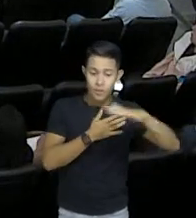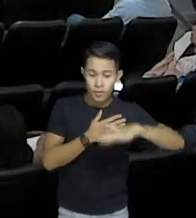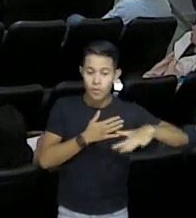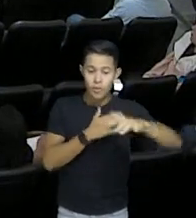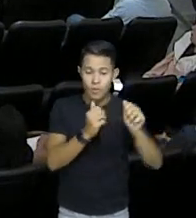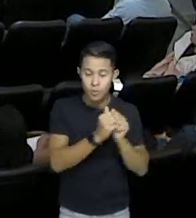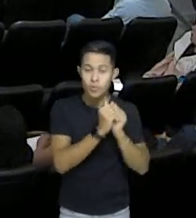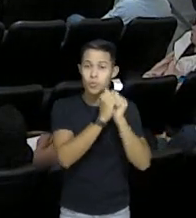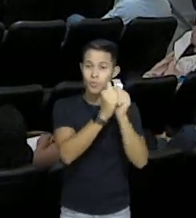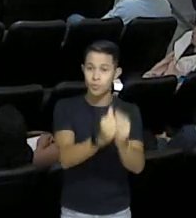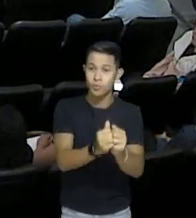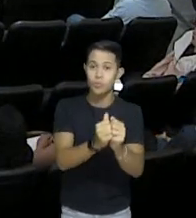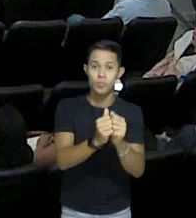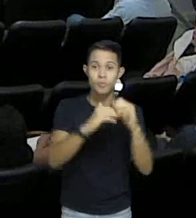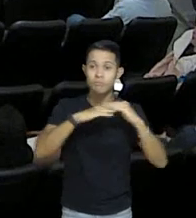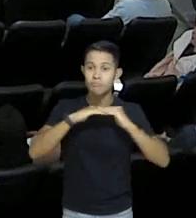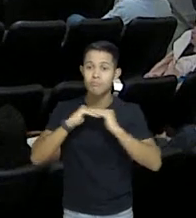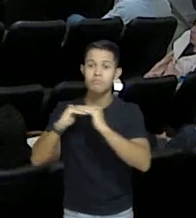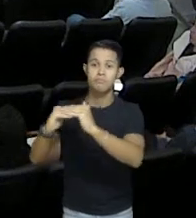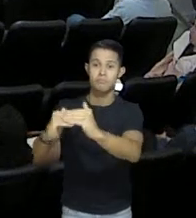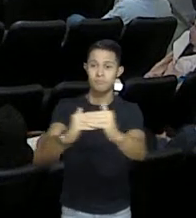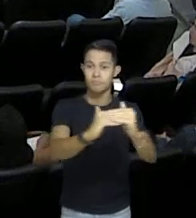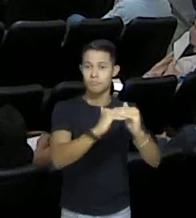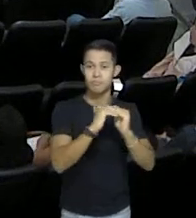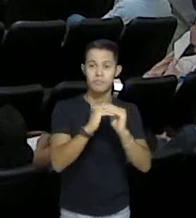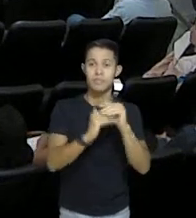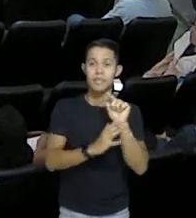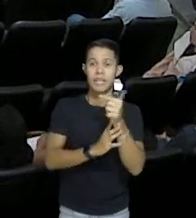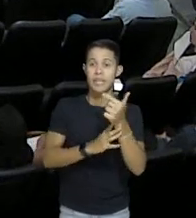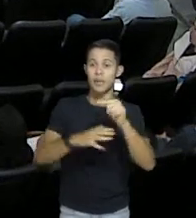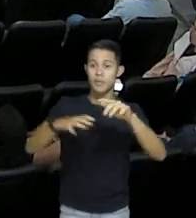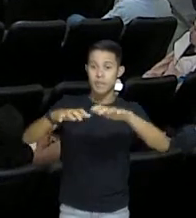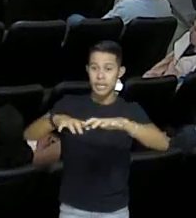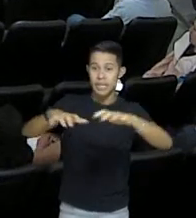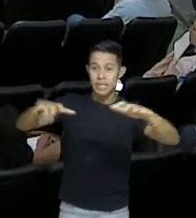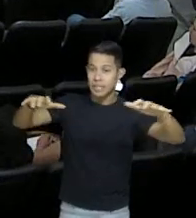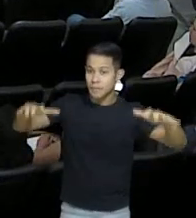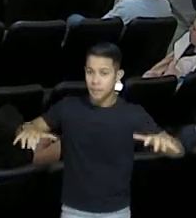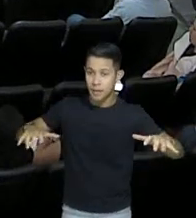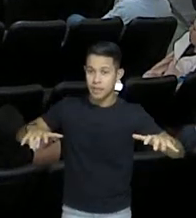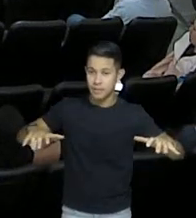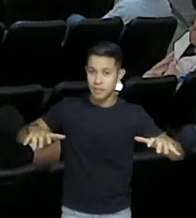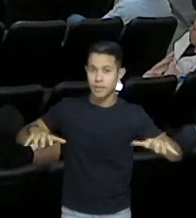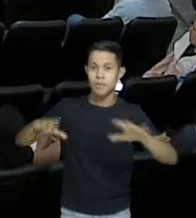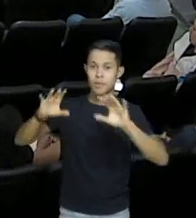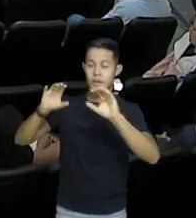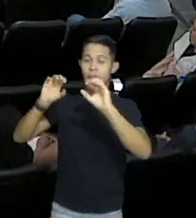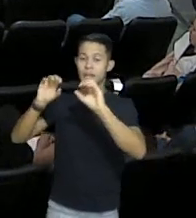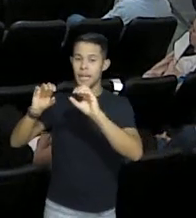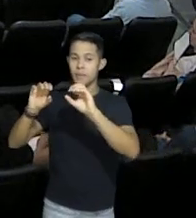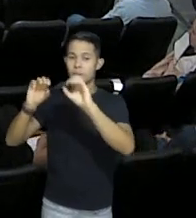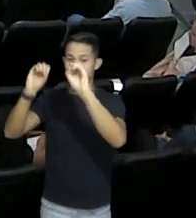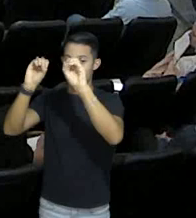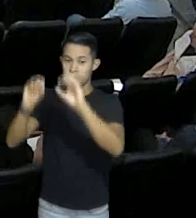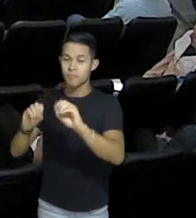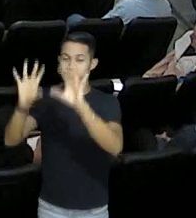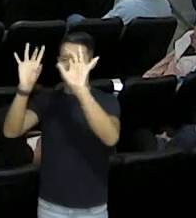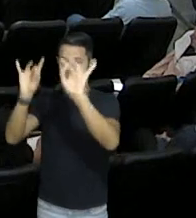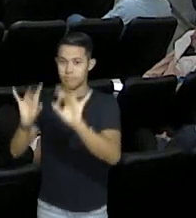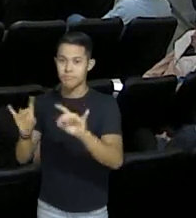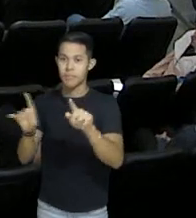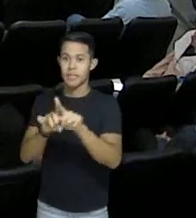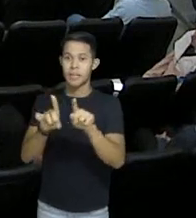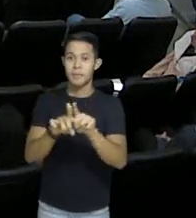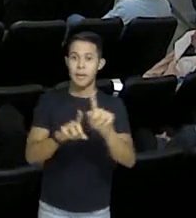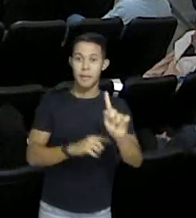tenha, né? Esse olhar, essa separação de regente de turma com a educação especial, né, do professor. Então, nós conseguimos ter esse olhar